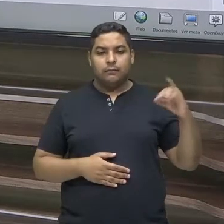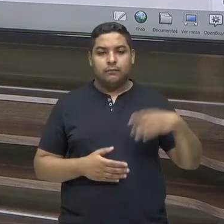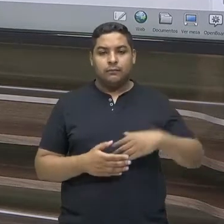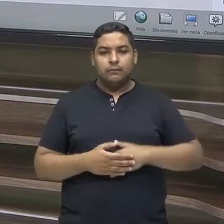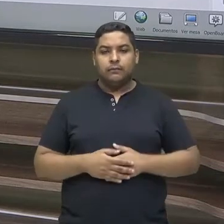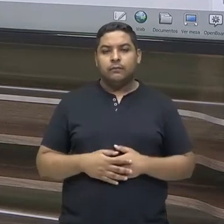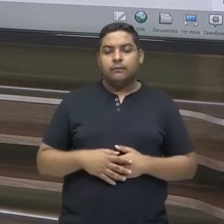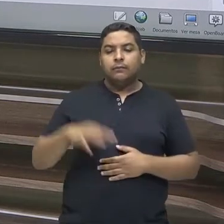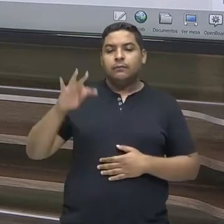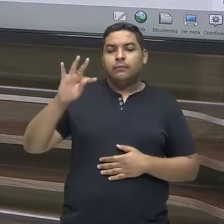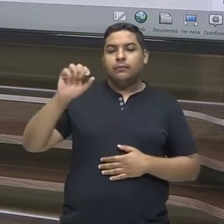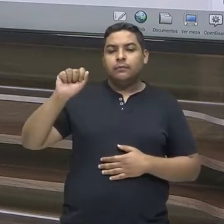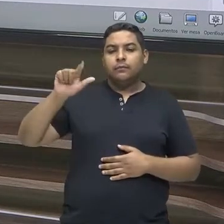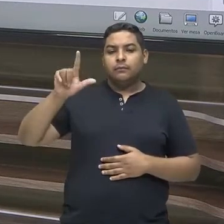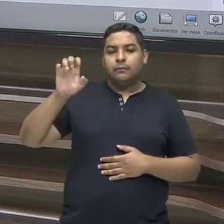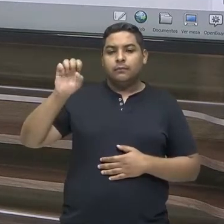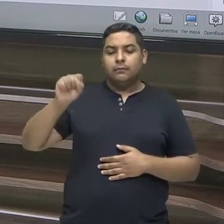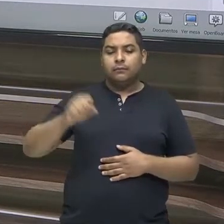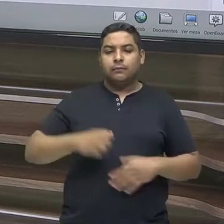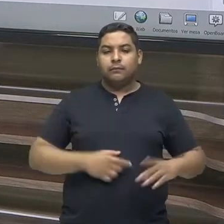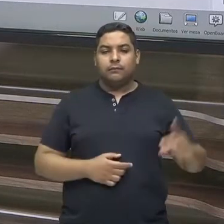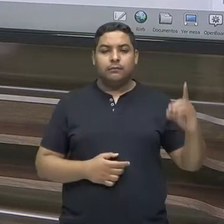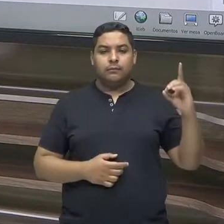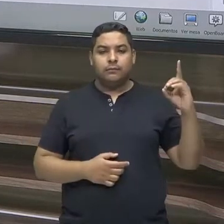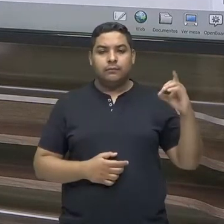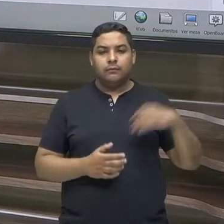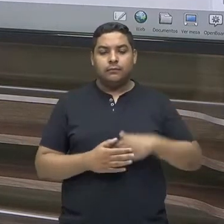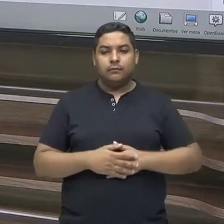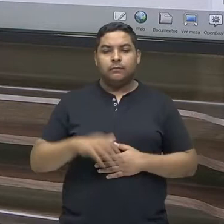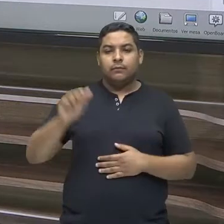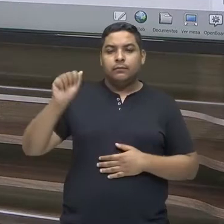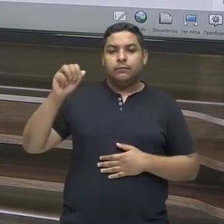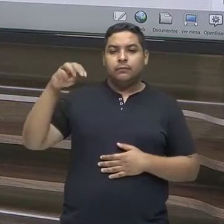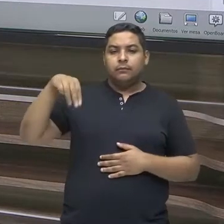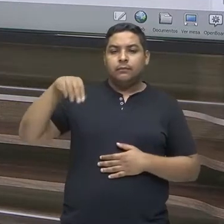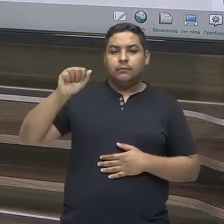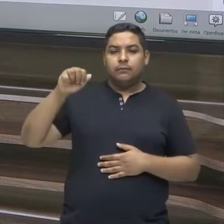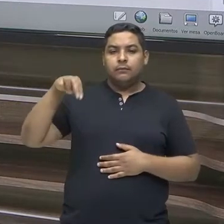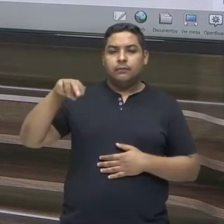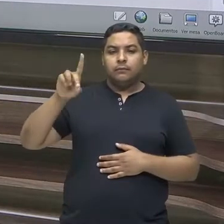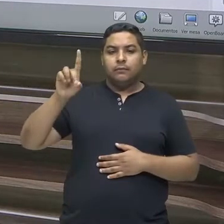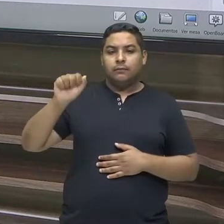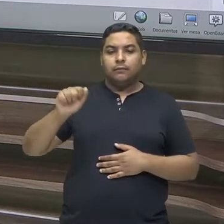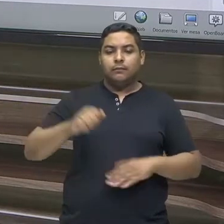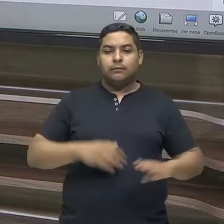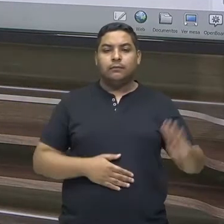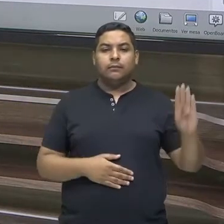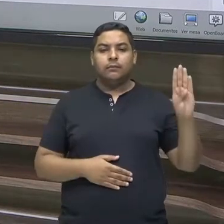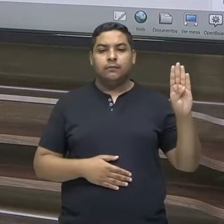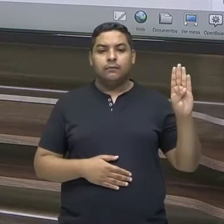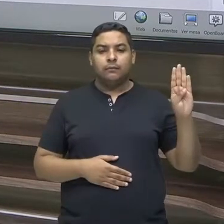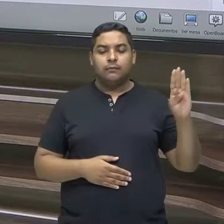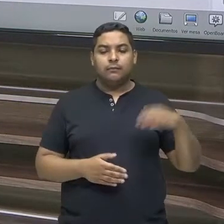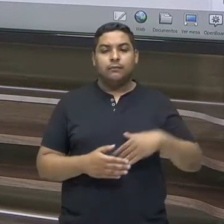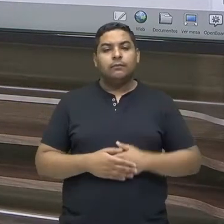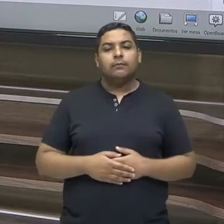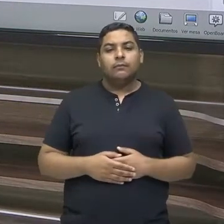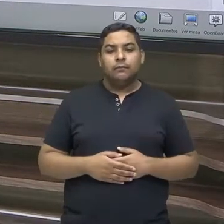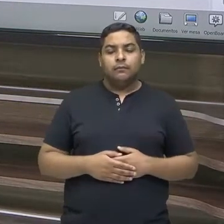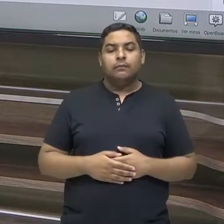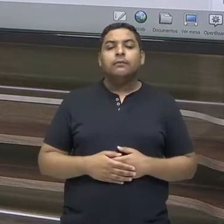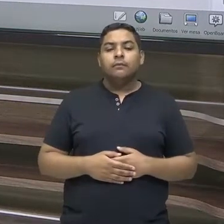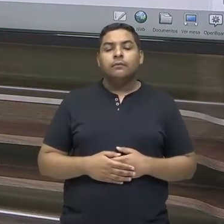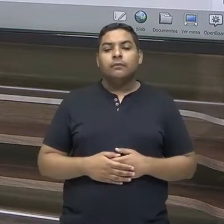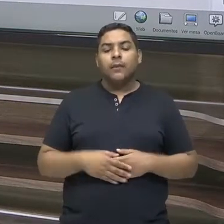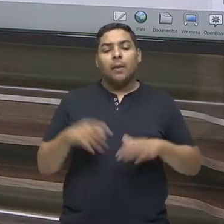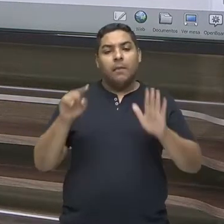Thales apostando na letra D. Depois a Amanda, né, colocando letra B. Vamos ver a questão